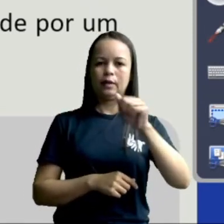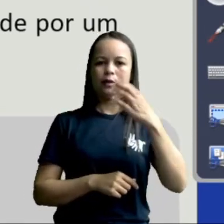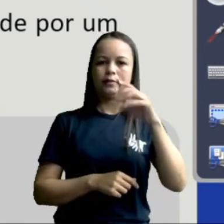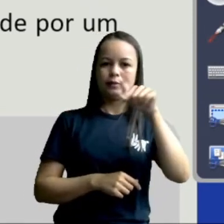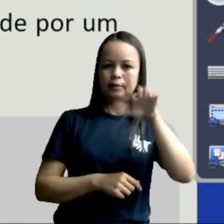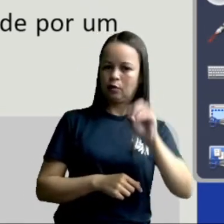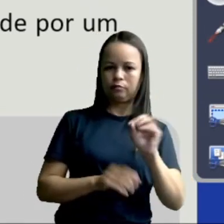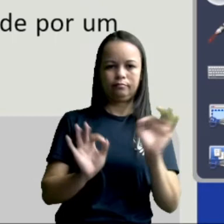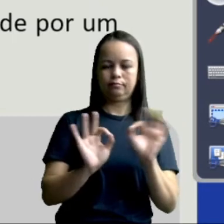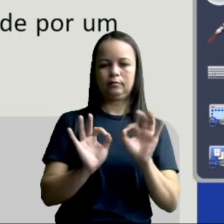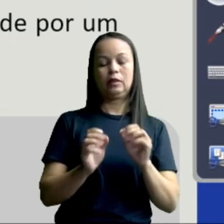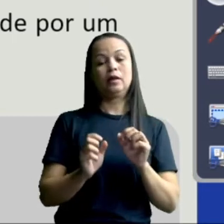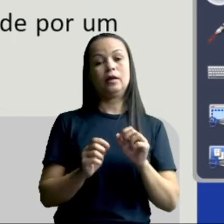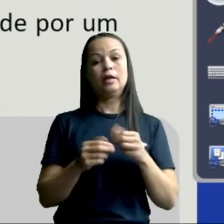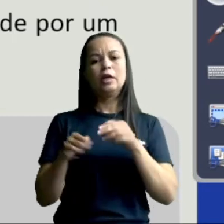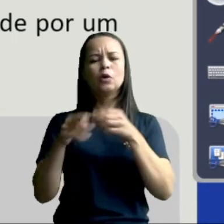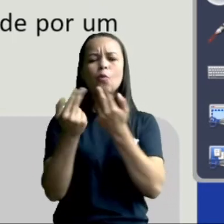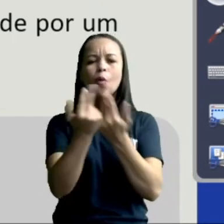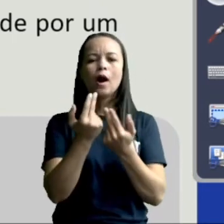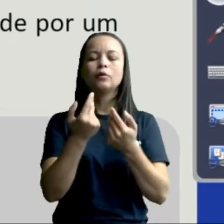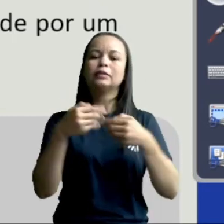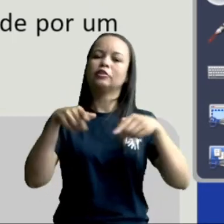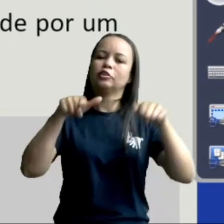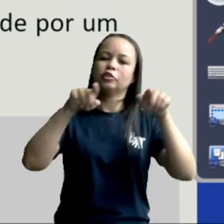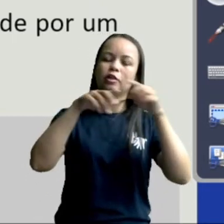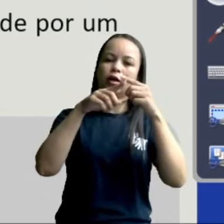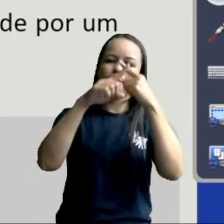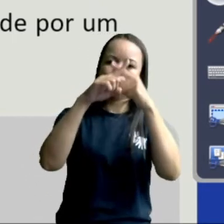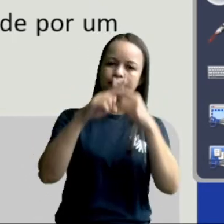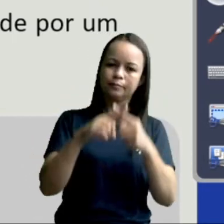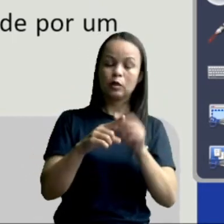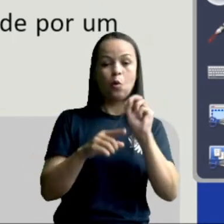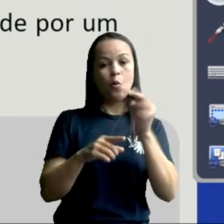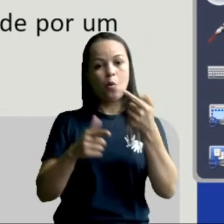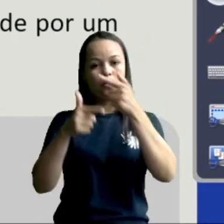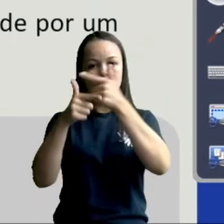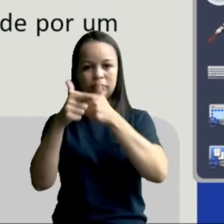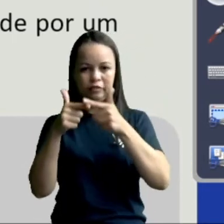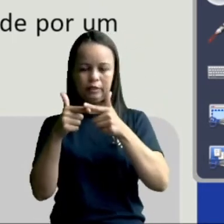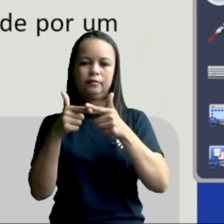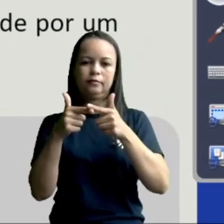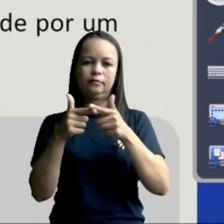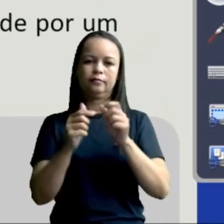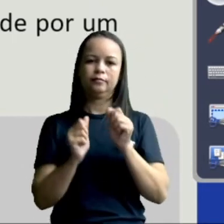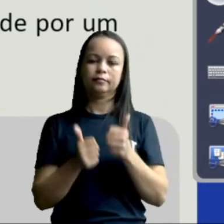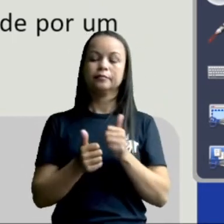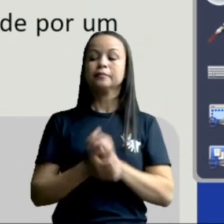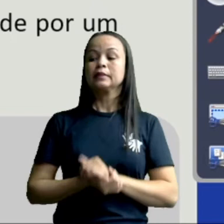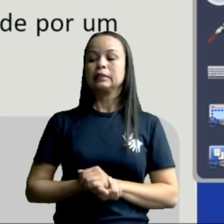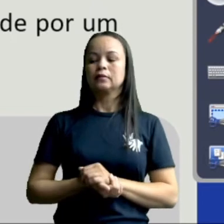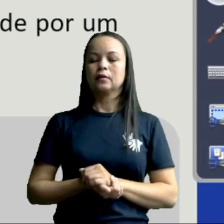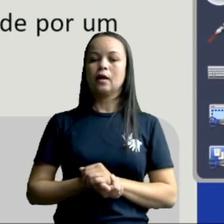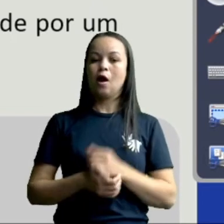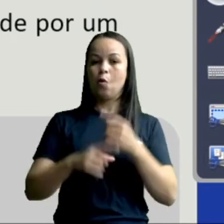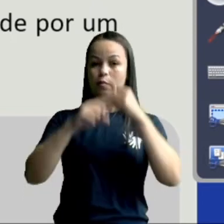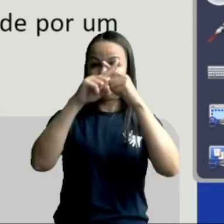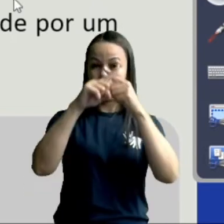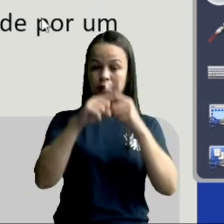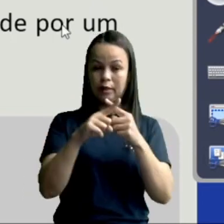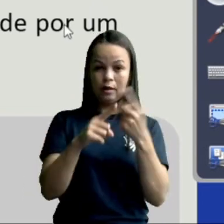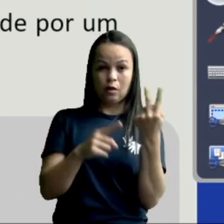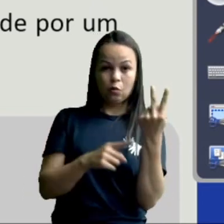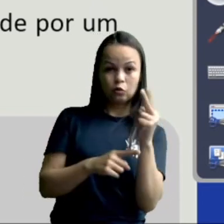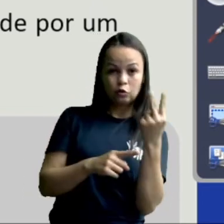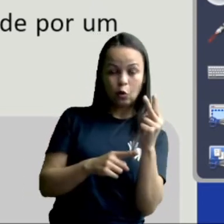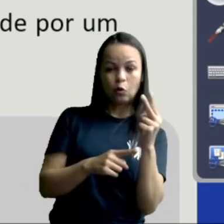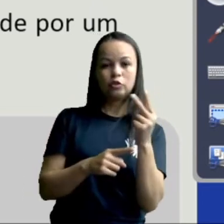coisa se a gente multiplicar ou dividir. Isso é o que diz a propriedade multiplicativa, tá? Ao multiplicar os dois